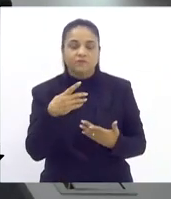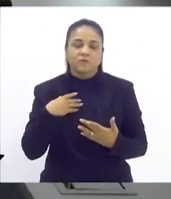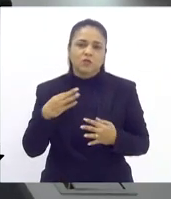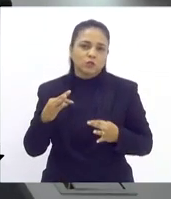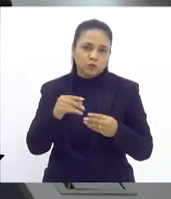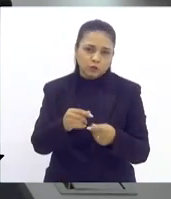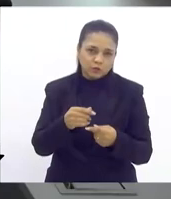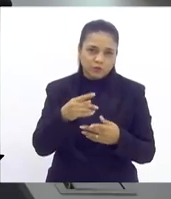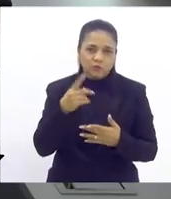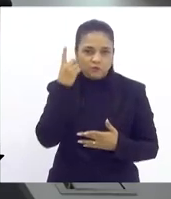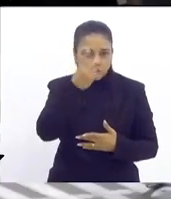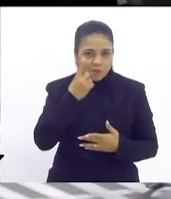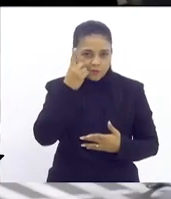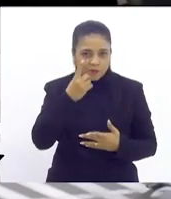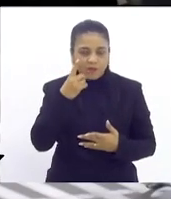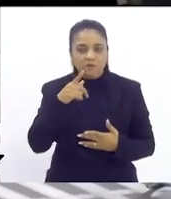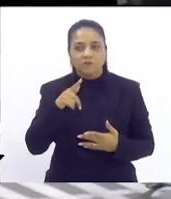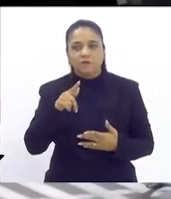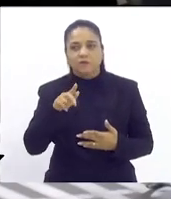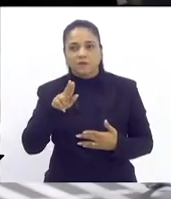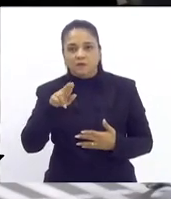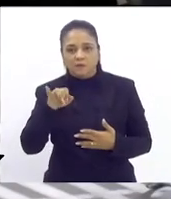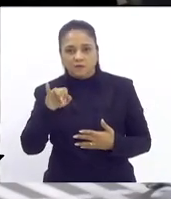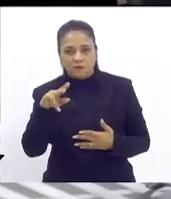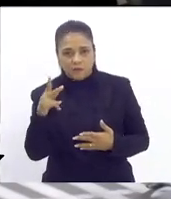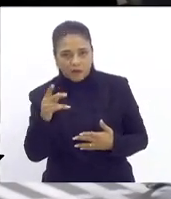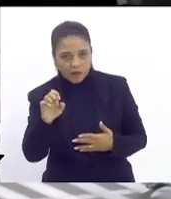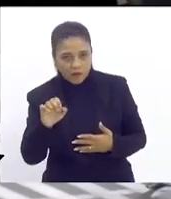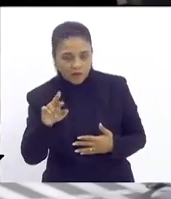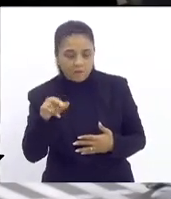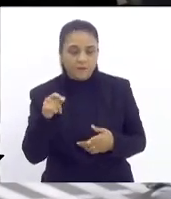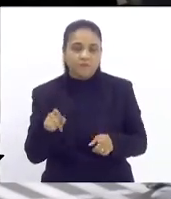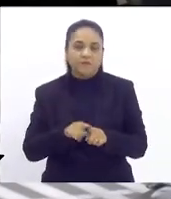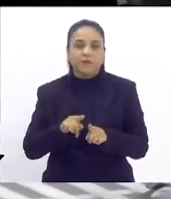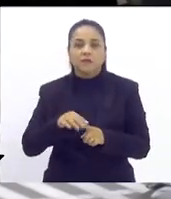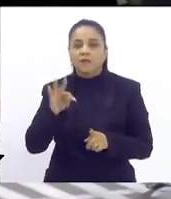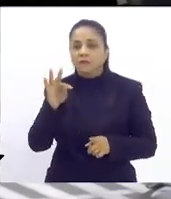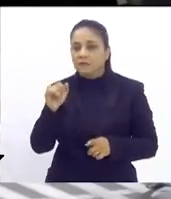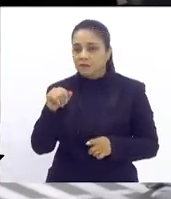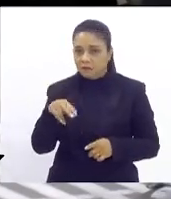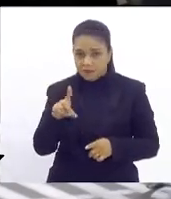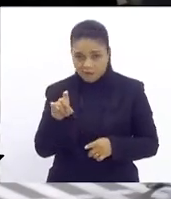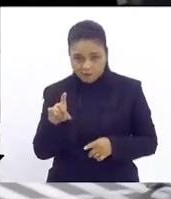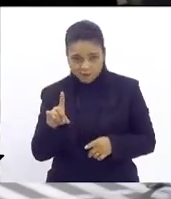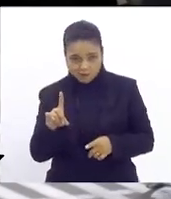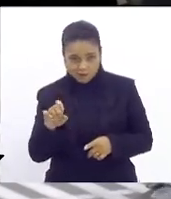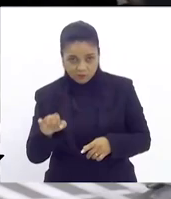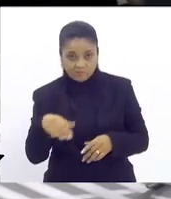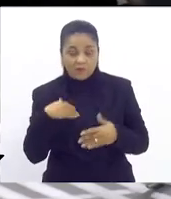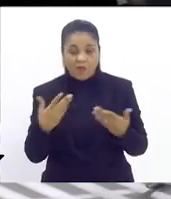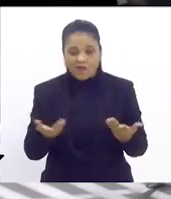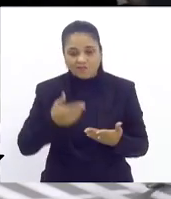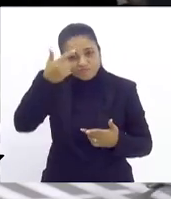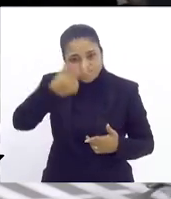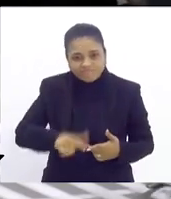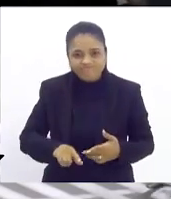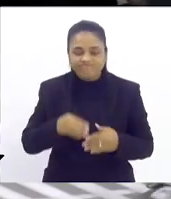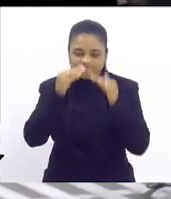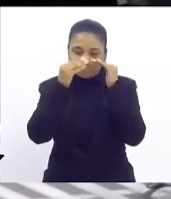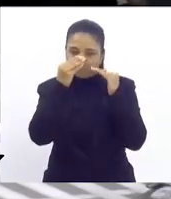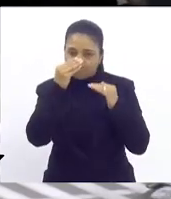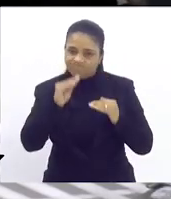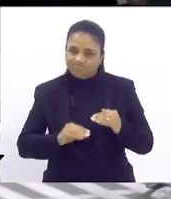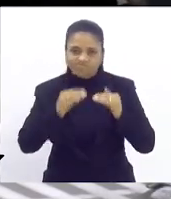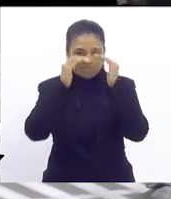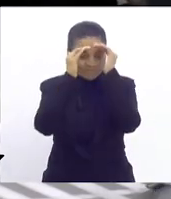eduardoli Deputado brasão Deputado Tande Vieira Presidente mais uma vez nós estamos diante de um descaso com Parlamento uma falta de